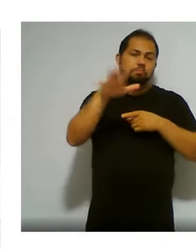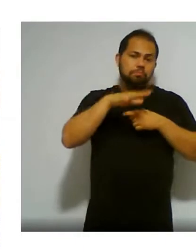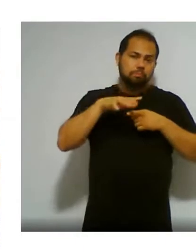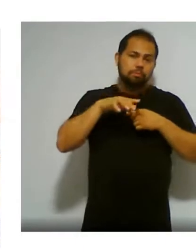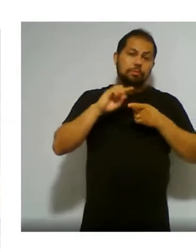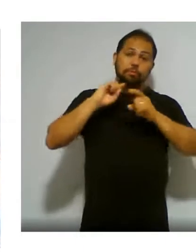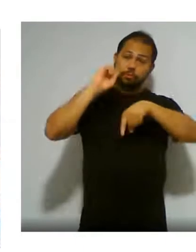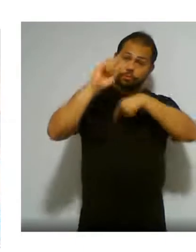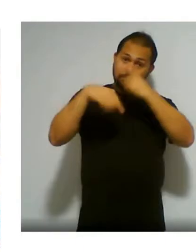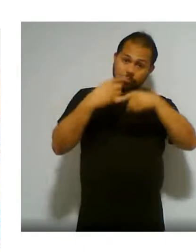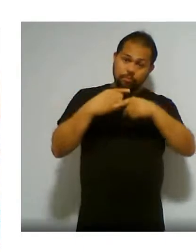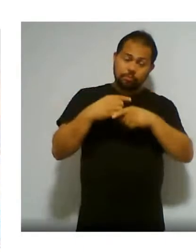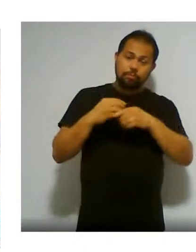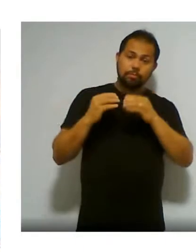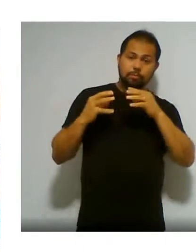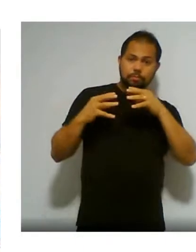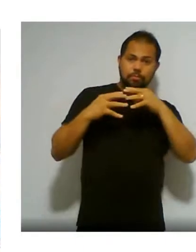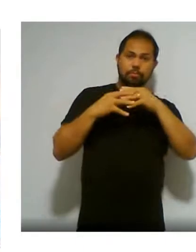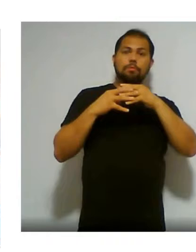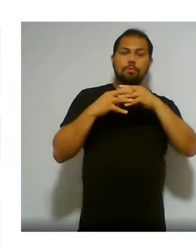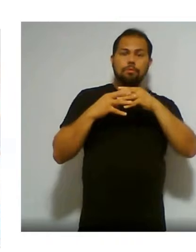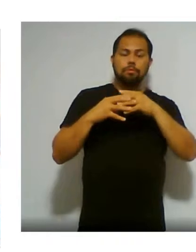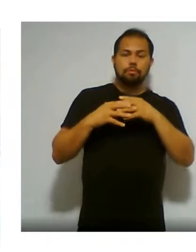dissipador. A pressão que o dissipador fizer